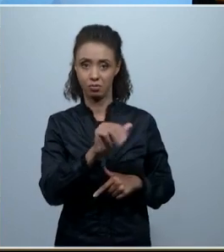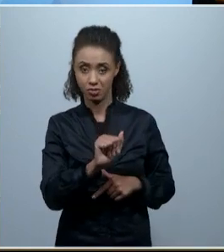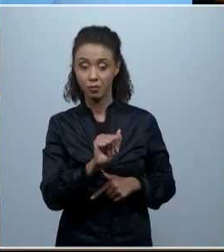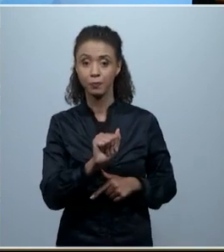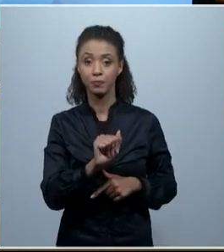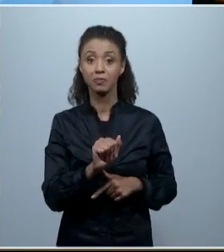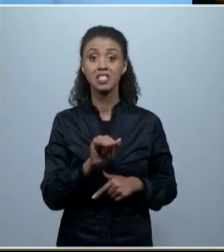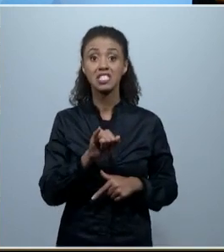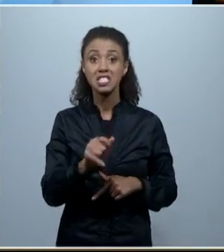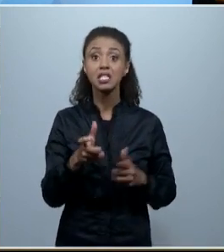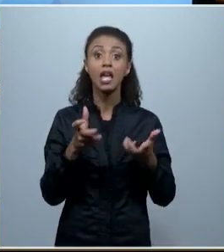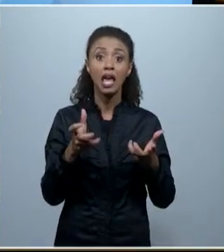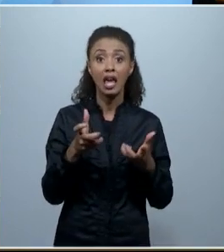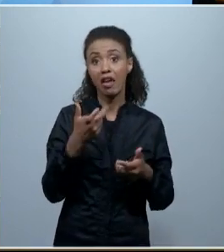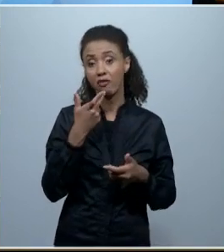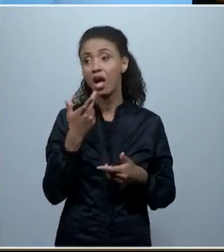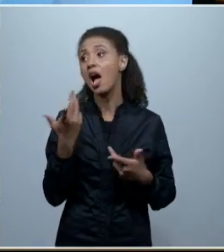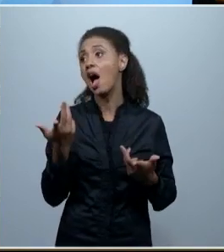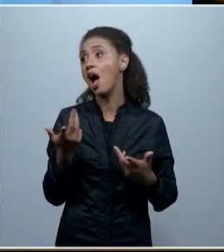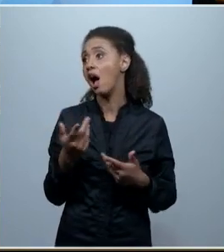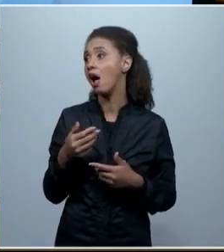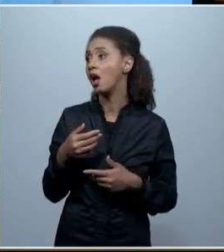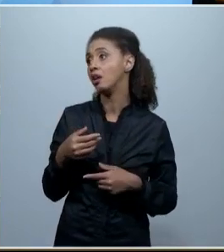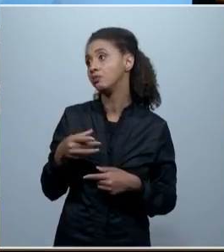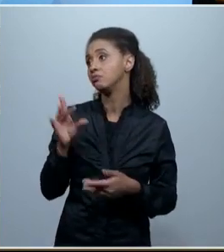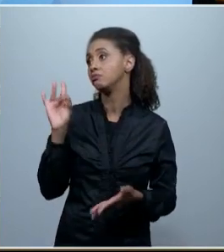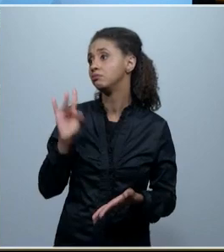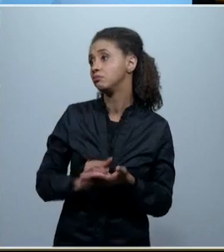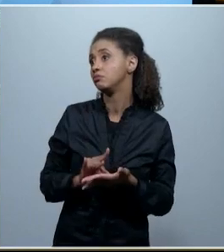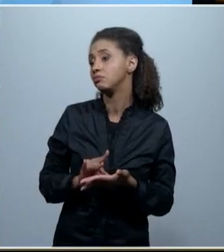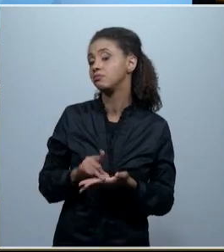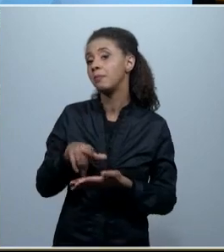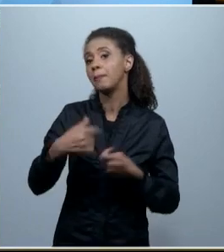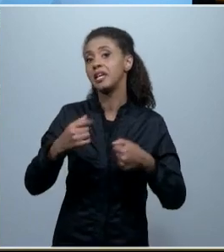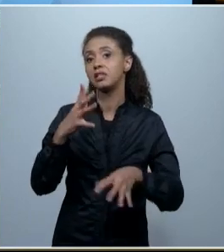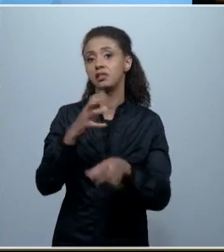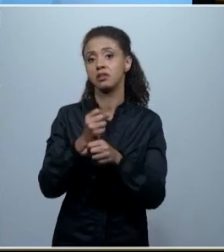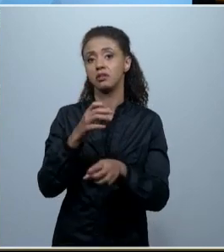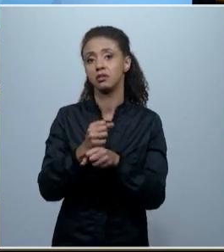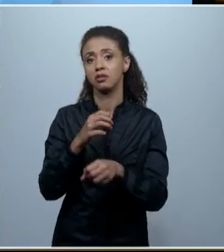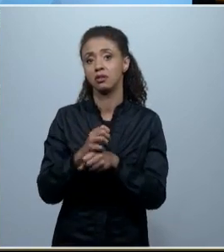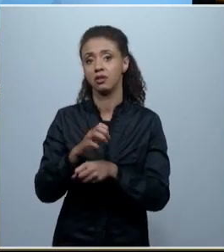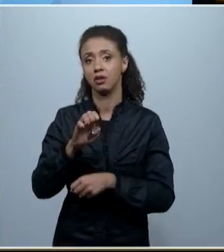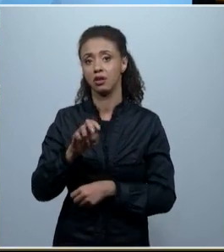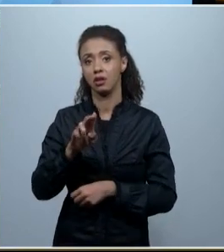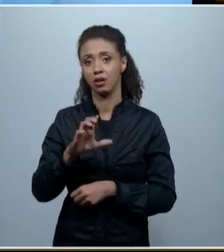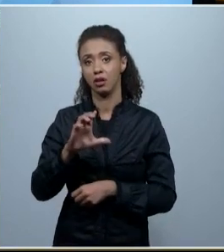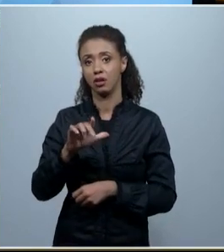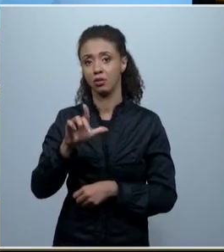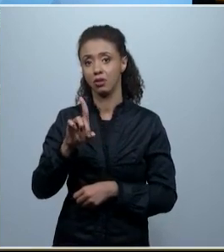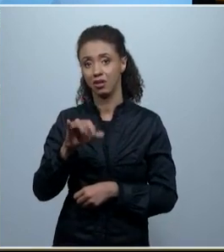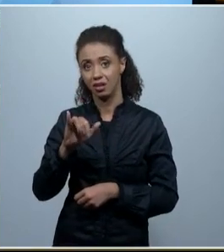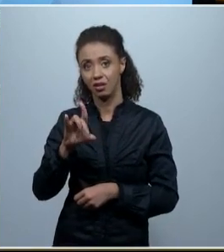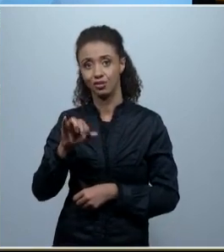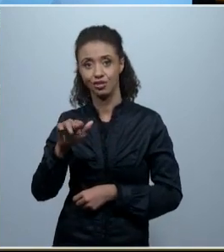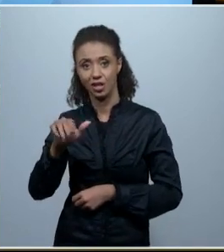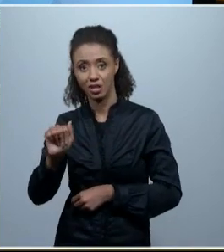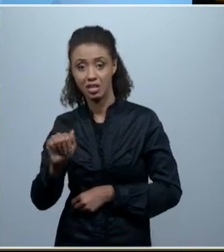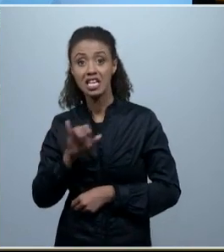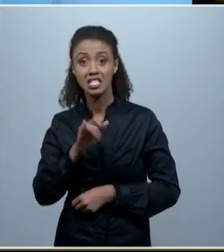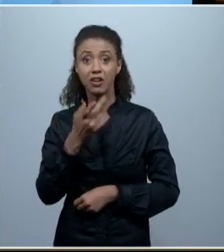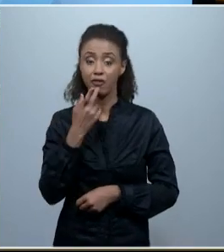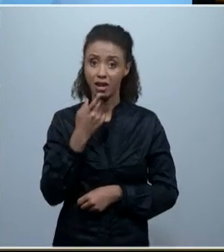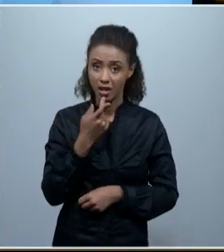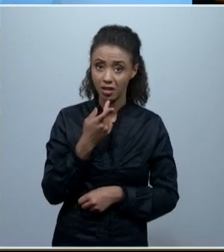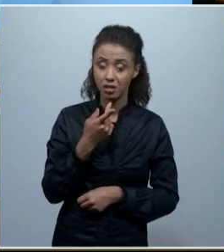que a questão das paralelas é válido você vai fazer geometria euclidiana se você quiser supor que ele é inválido você também é